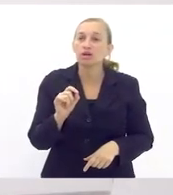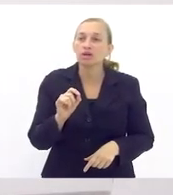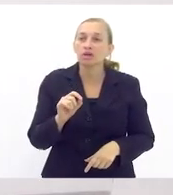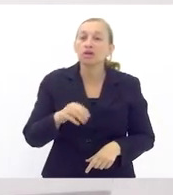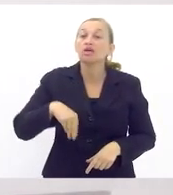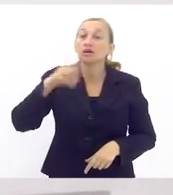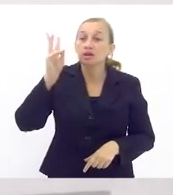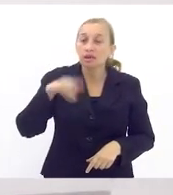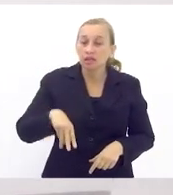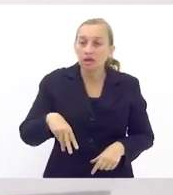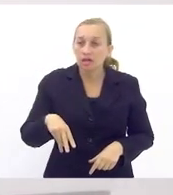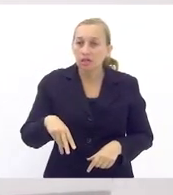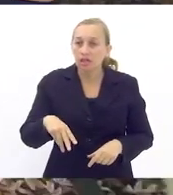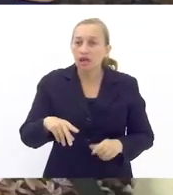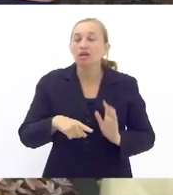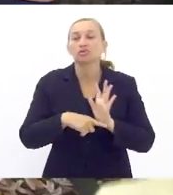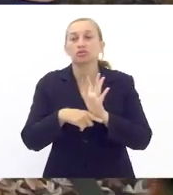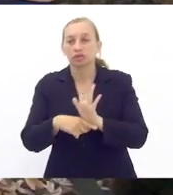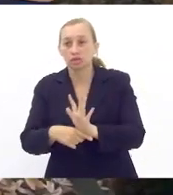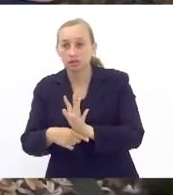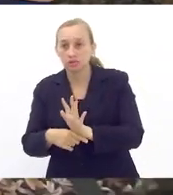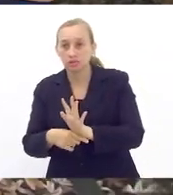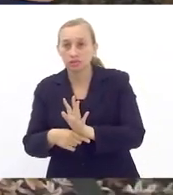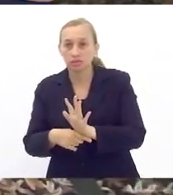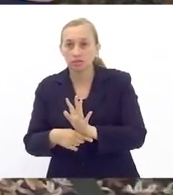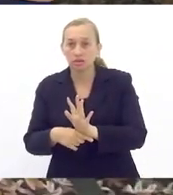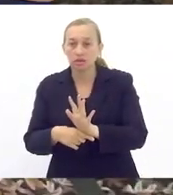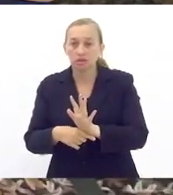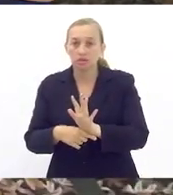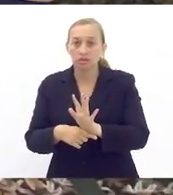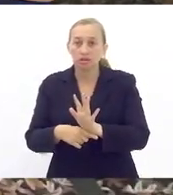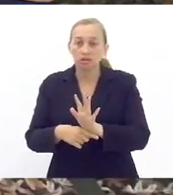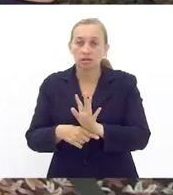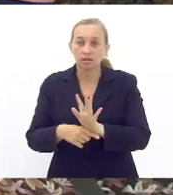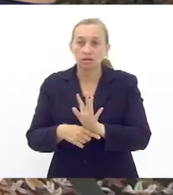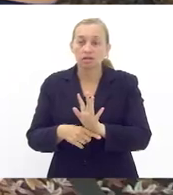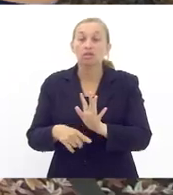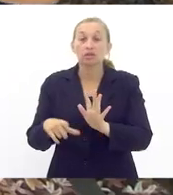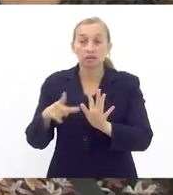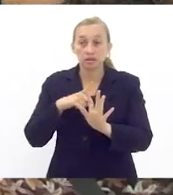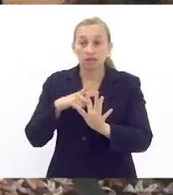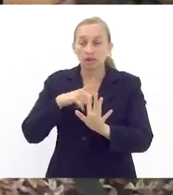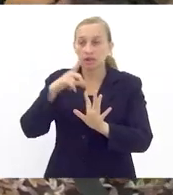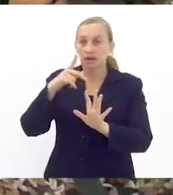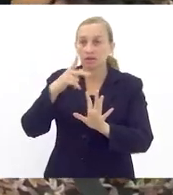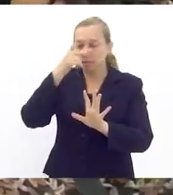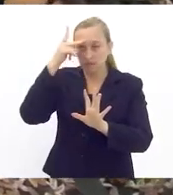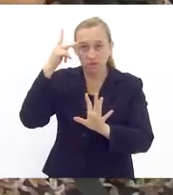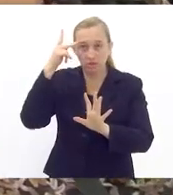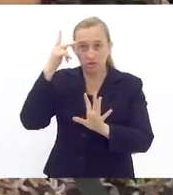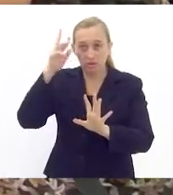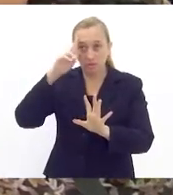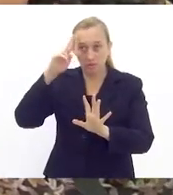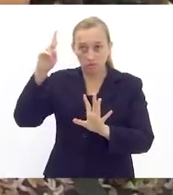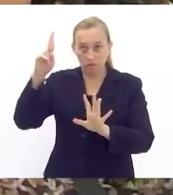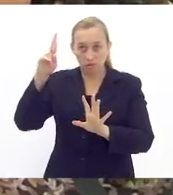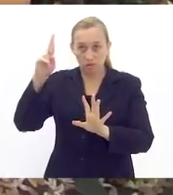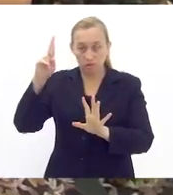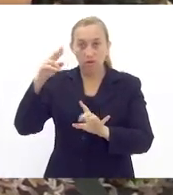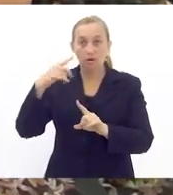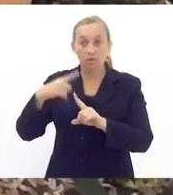que é atendido aquele que manda Porque ele é o